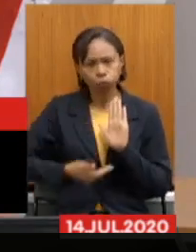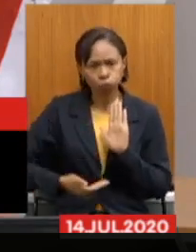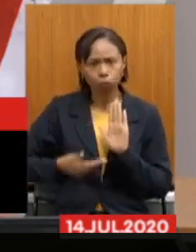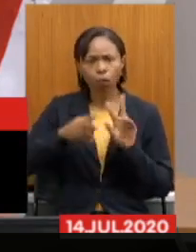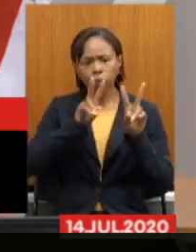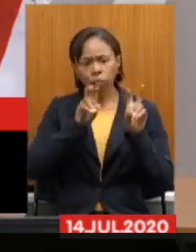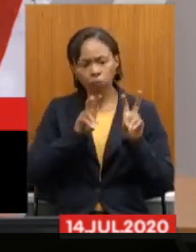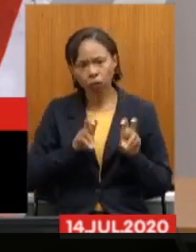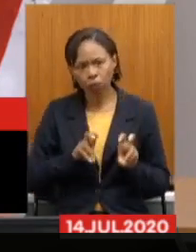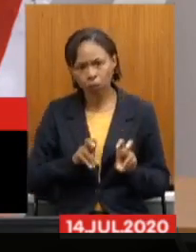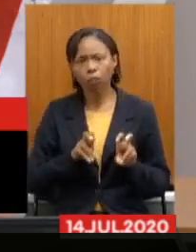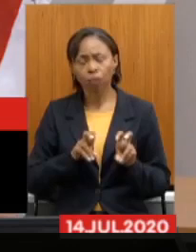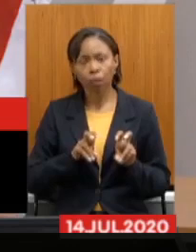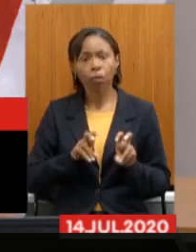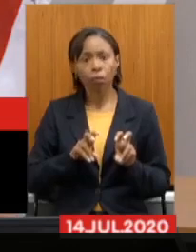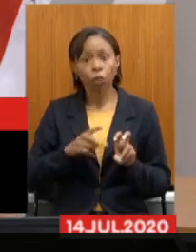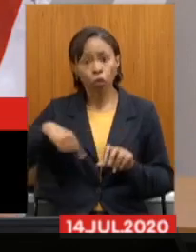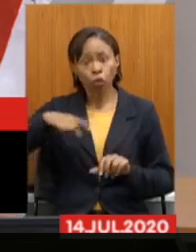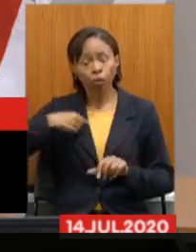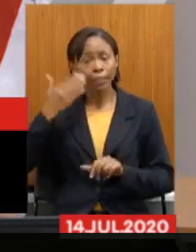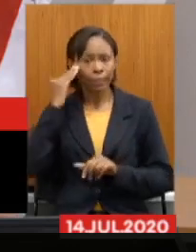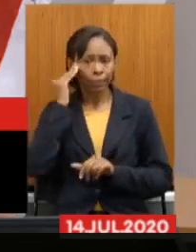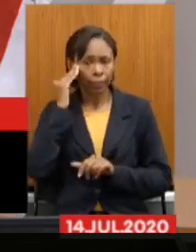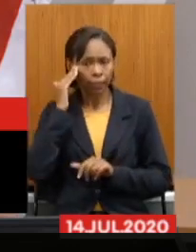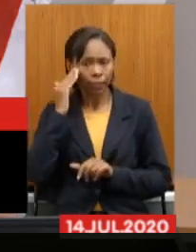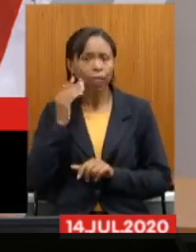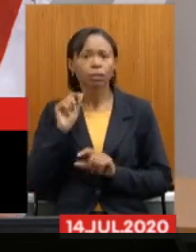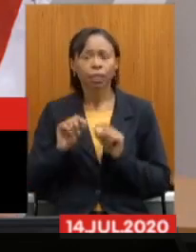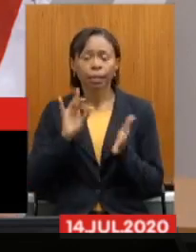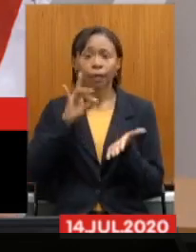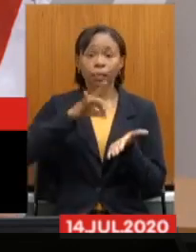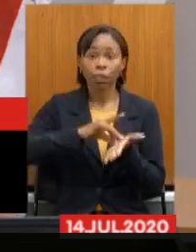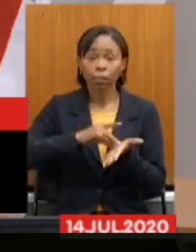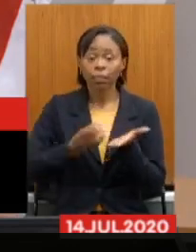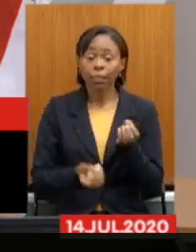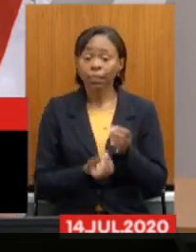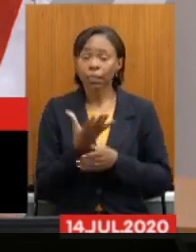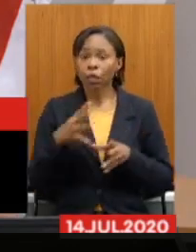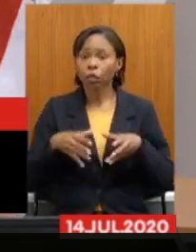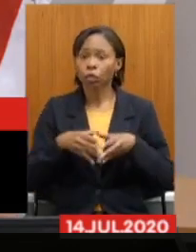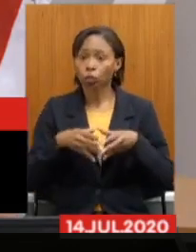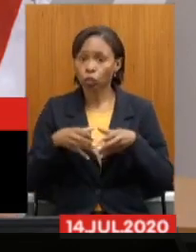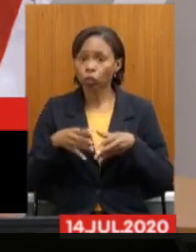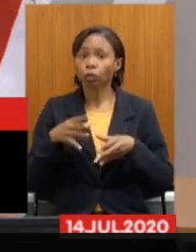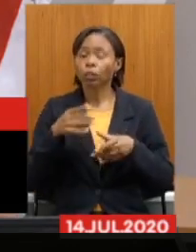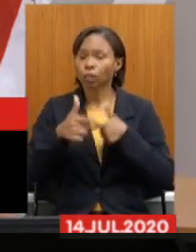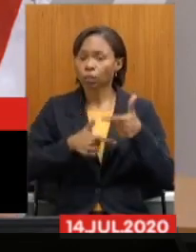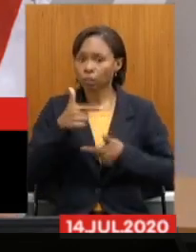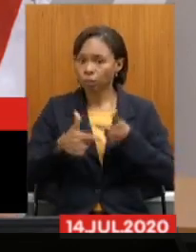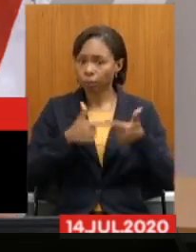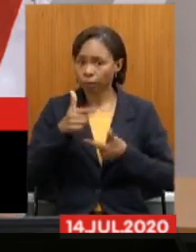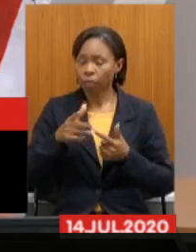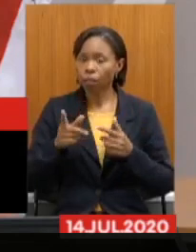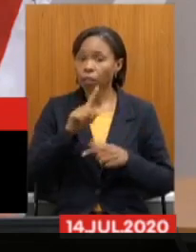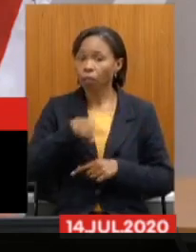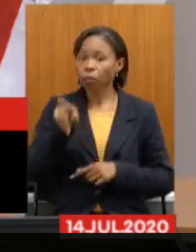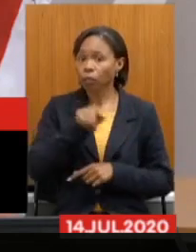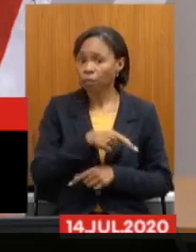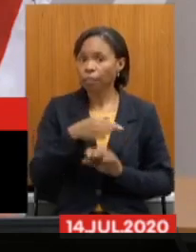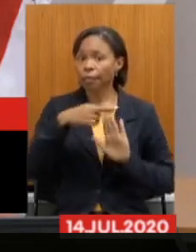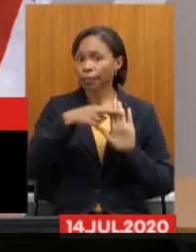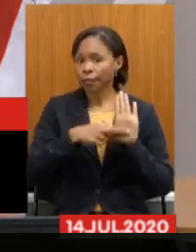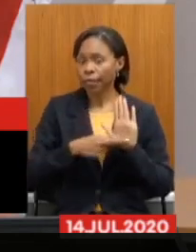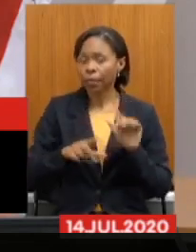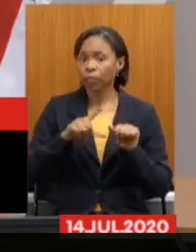Sindojus, reafirmamos nossos entendimentos pela necessidade da criação de grupo de trabalho e da suspensão da regra contida